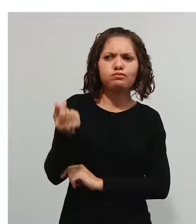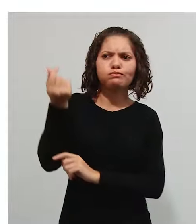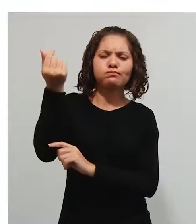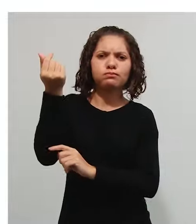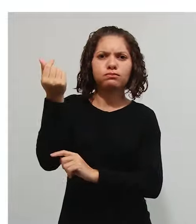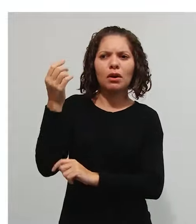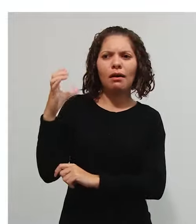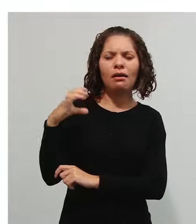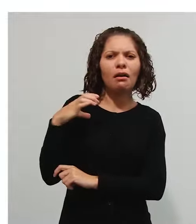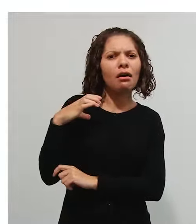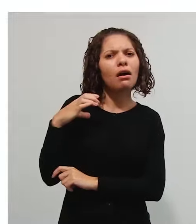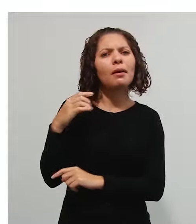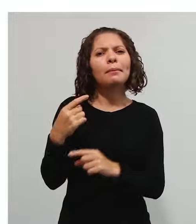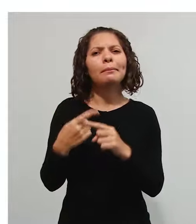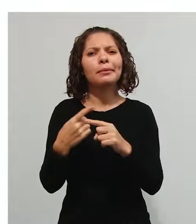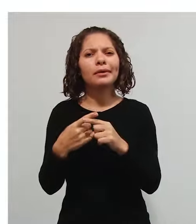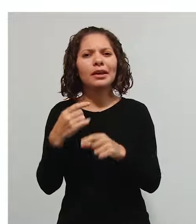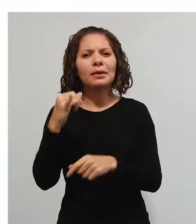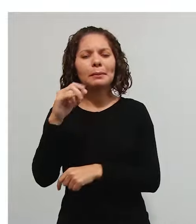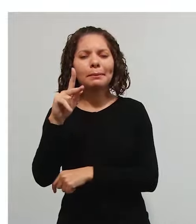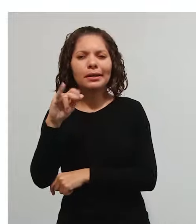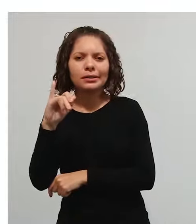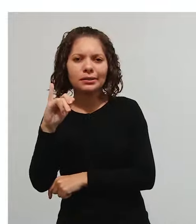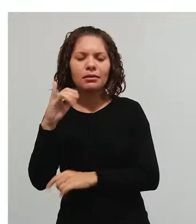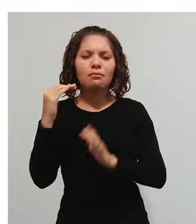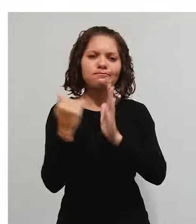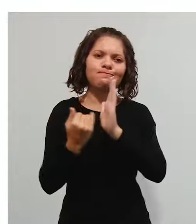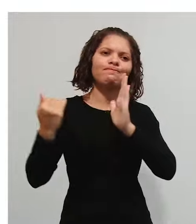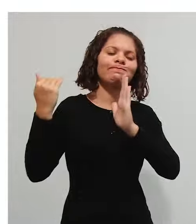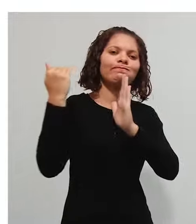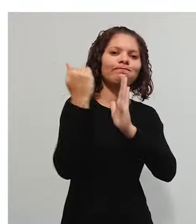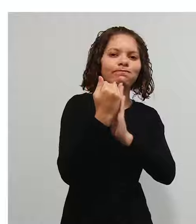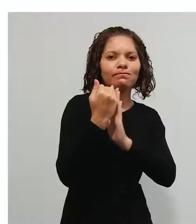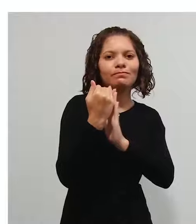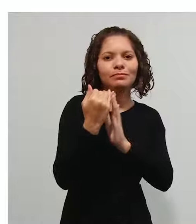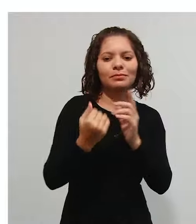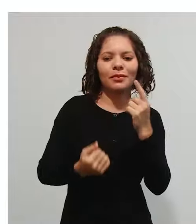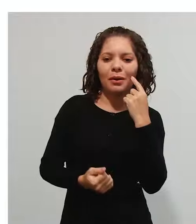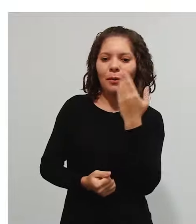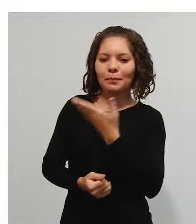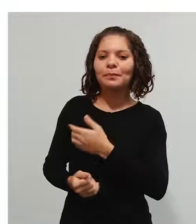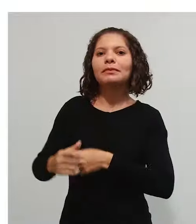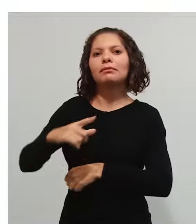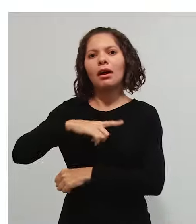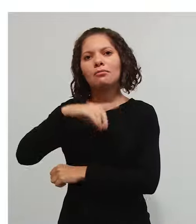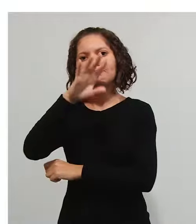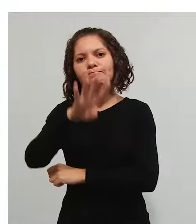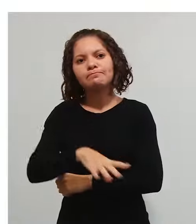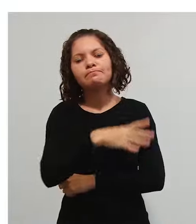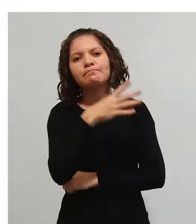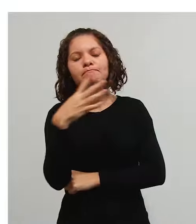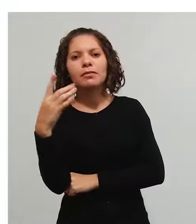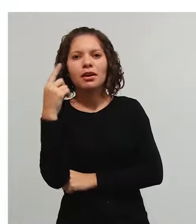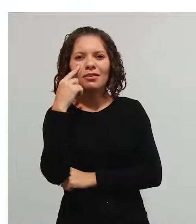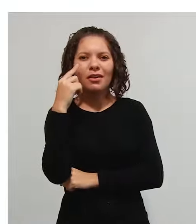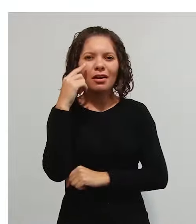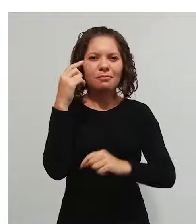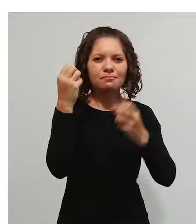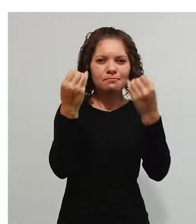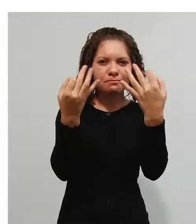alto tem essa tabela aqui que vai padronizar mais alto o produto quanto menos ele for